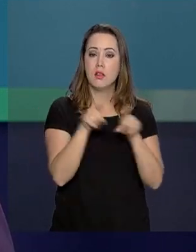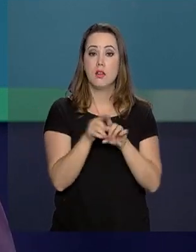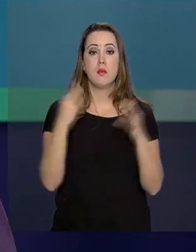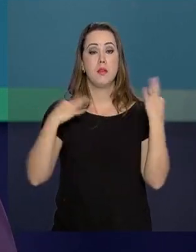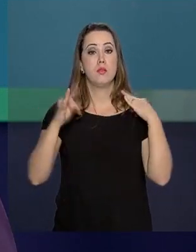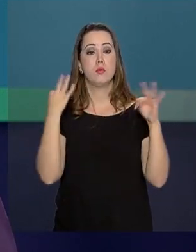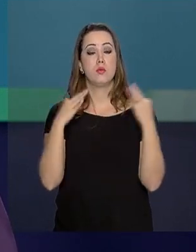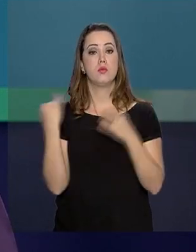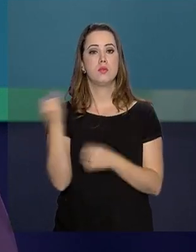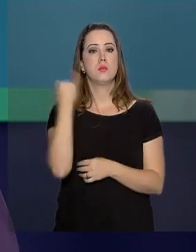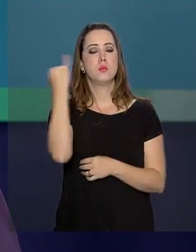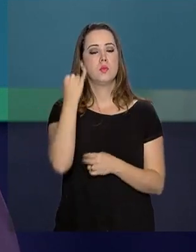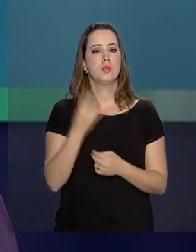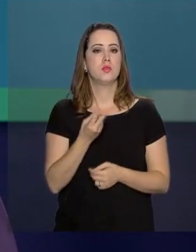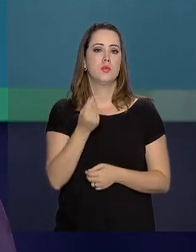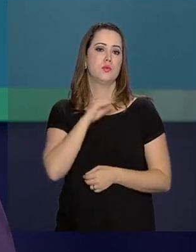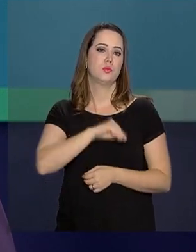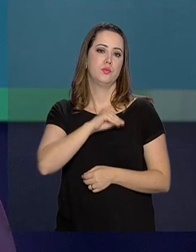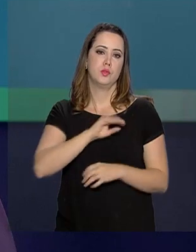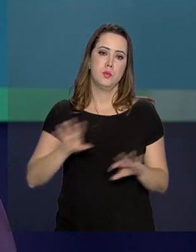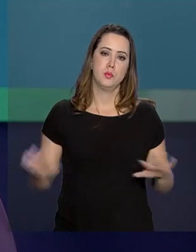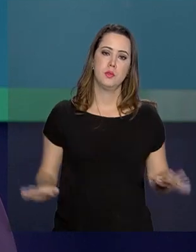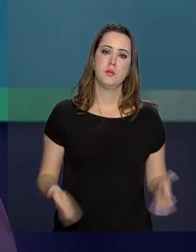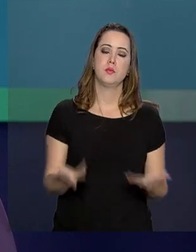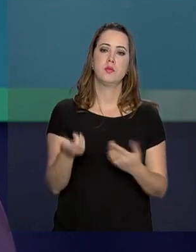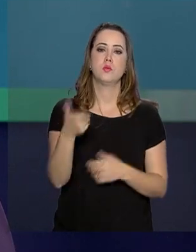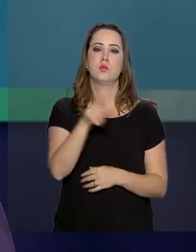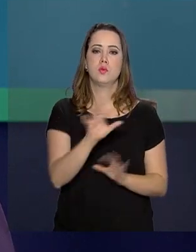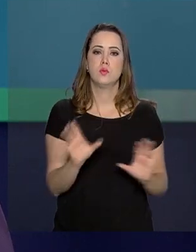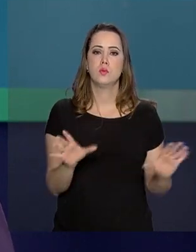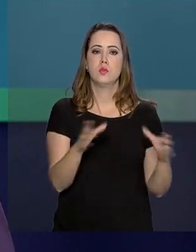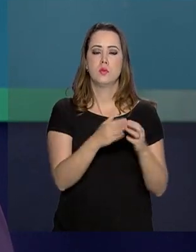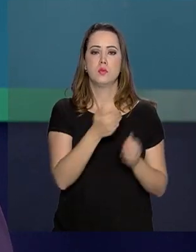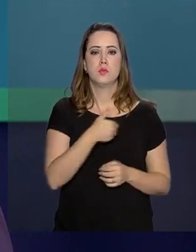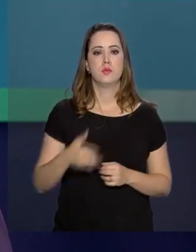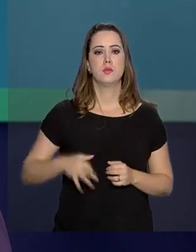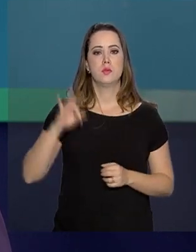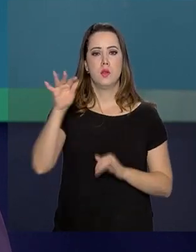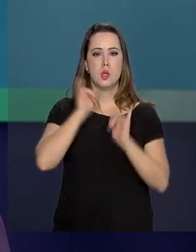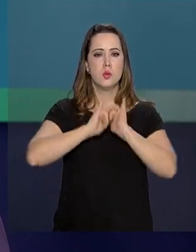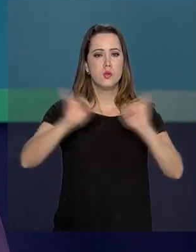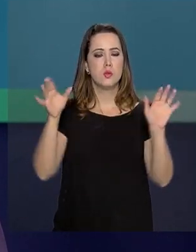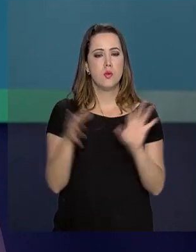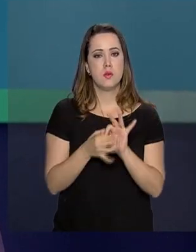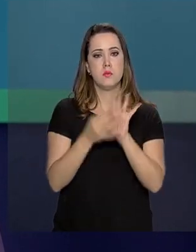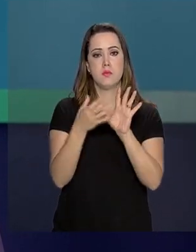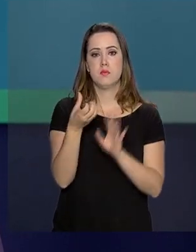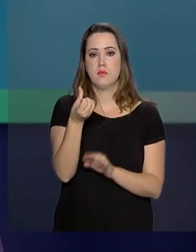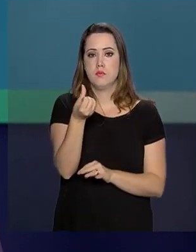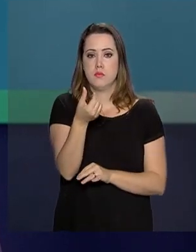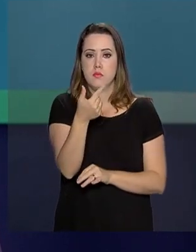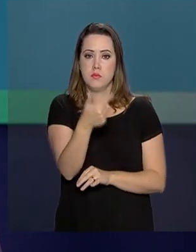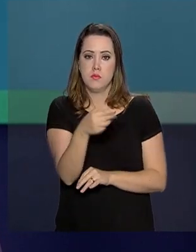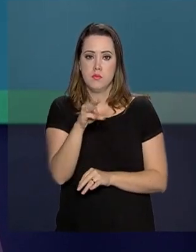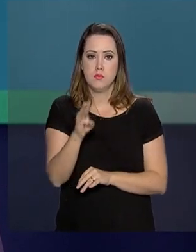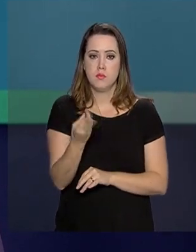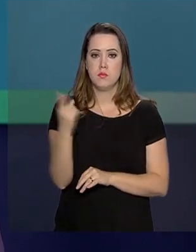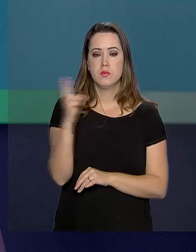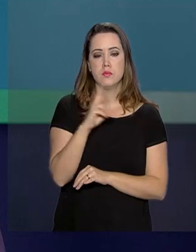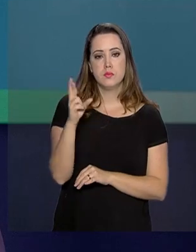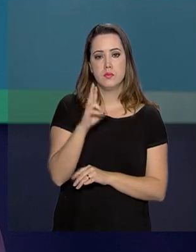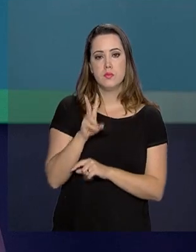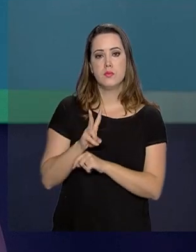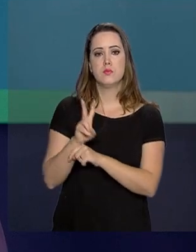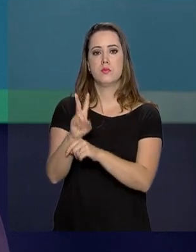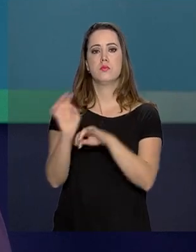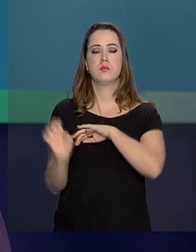importante fonte de renda para impulsionar a retomada desse setor o governo federal anunciou a liberação de R 62